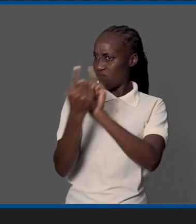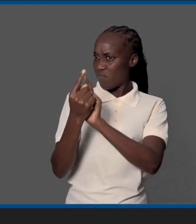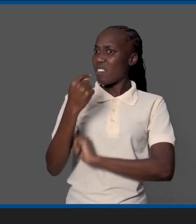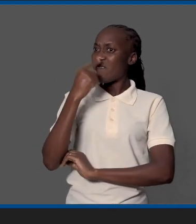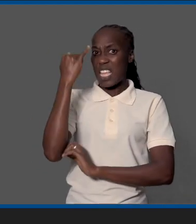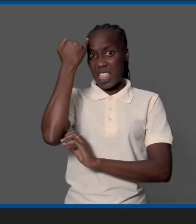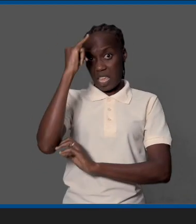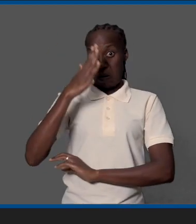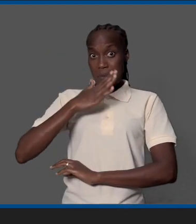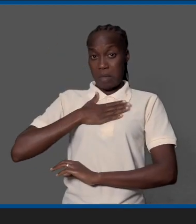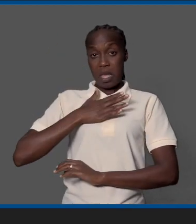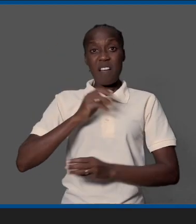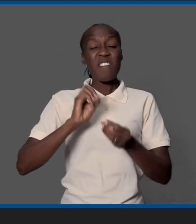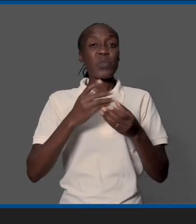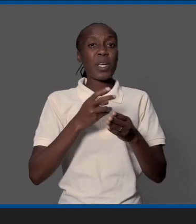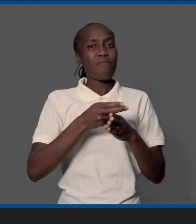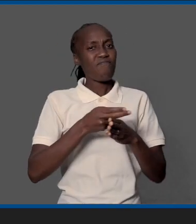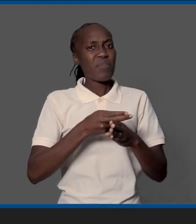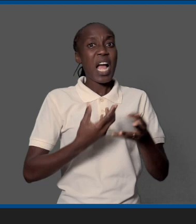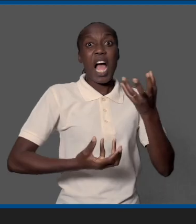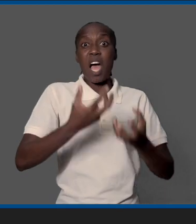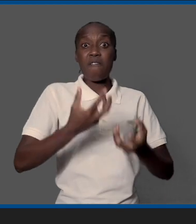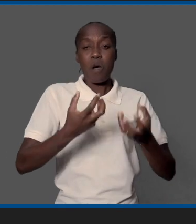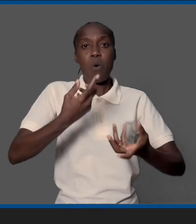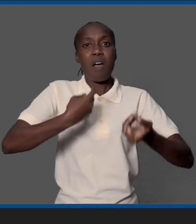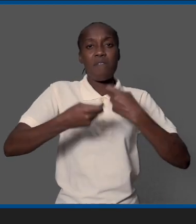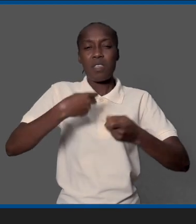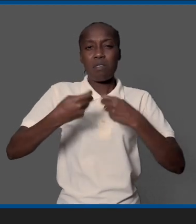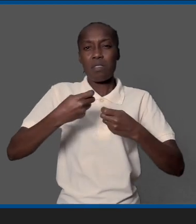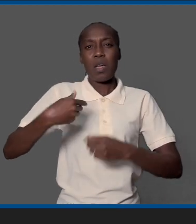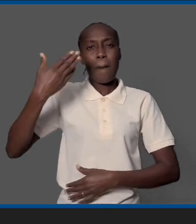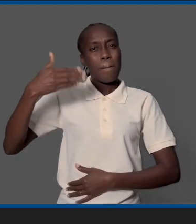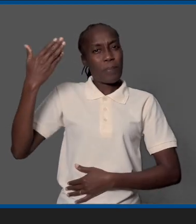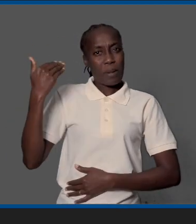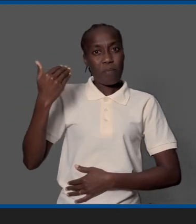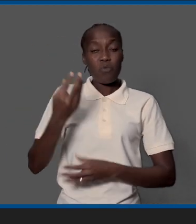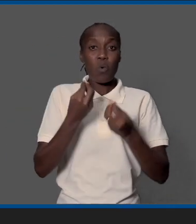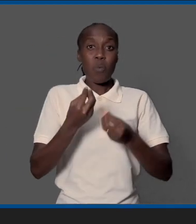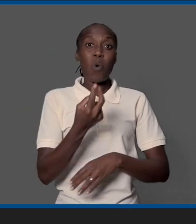carvão nos tempos, do jeito que eu te disse, nos 2008.